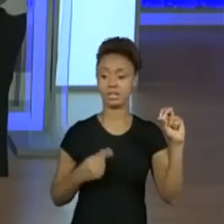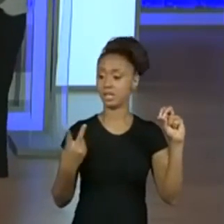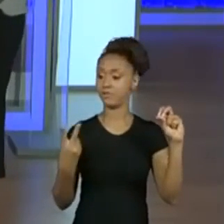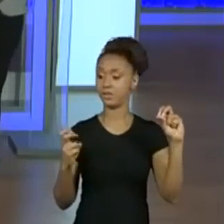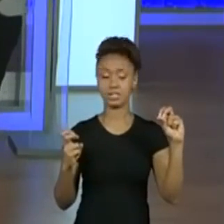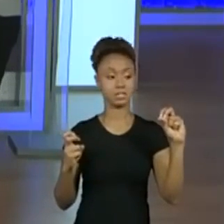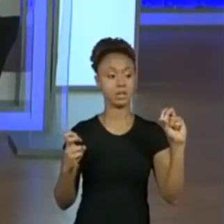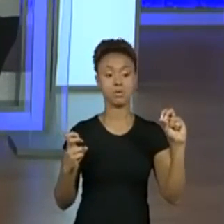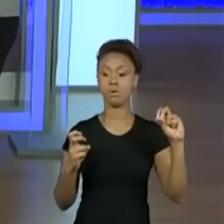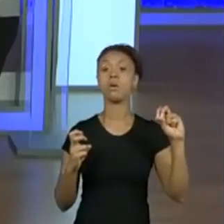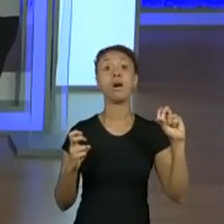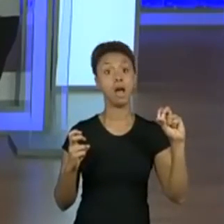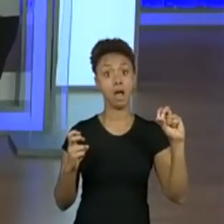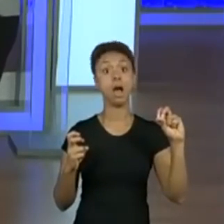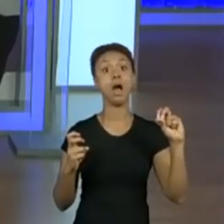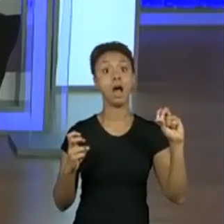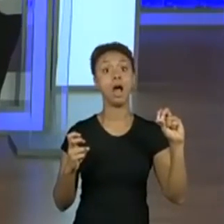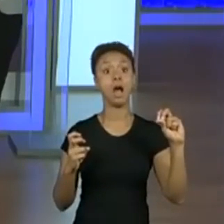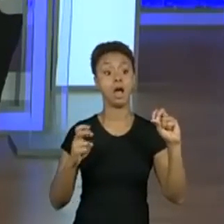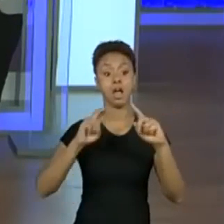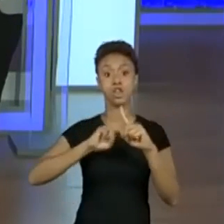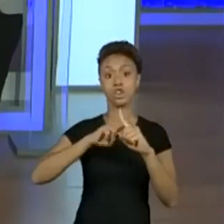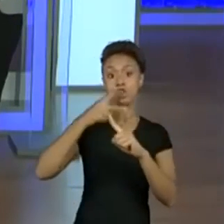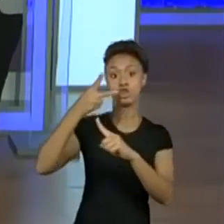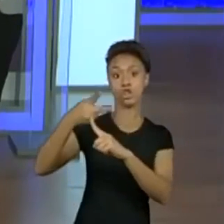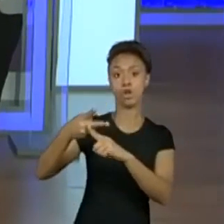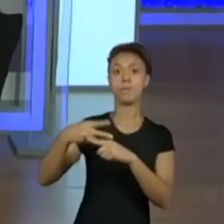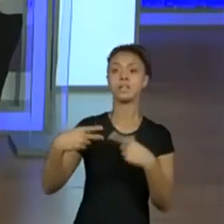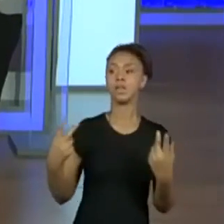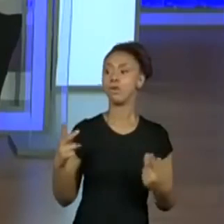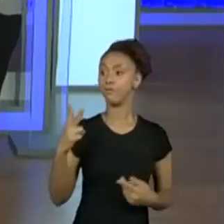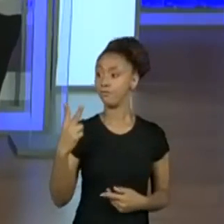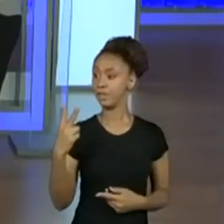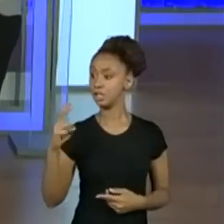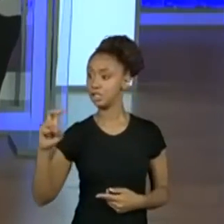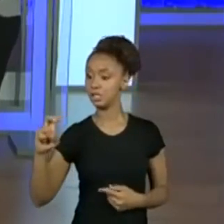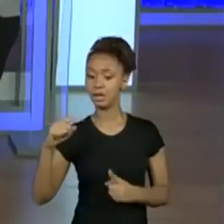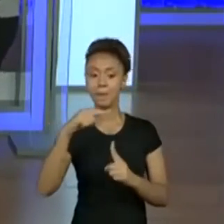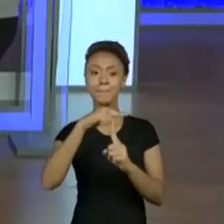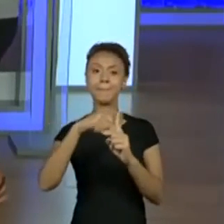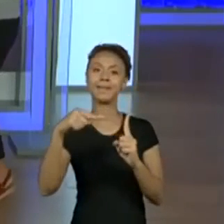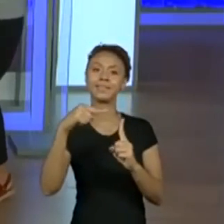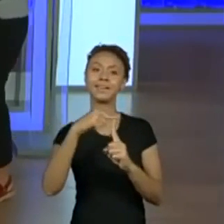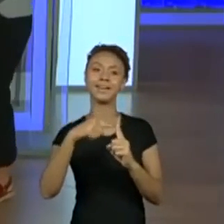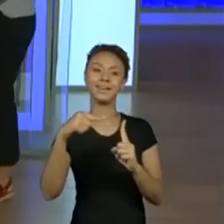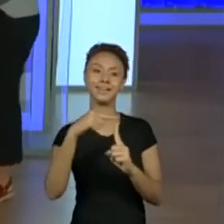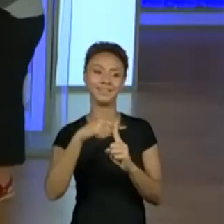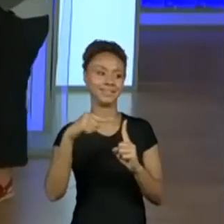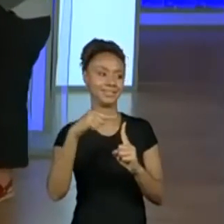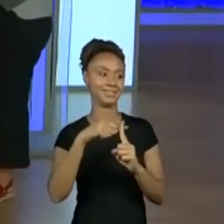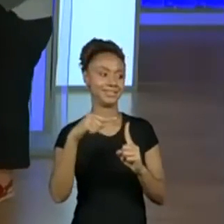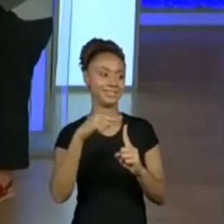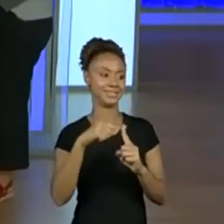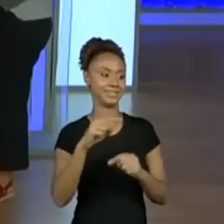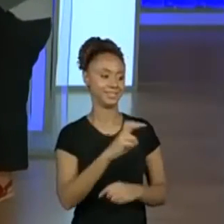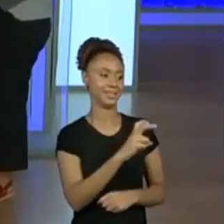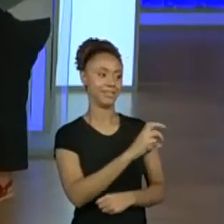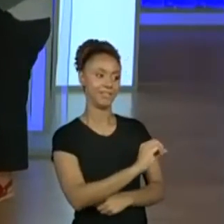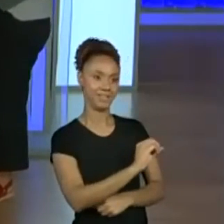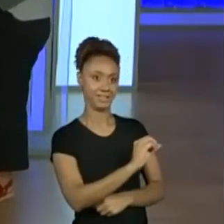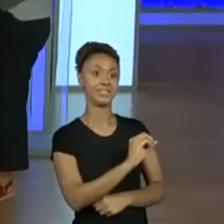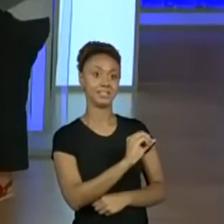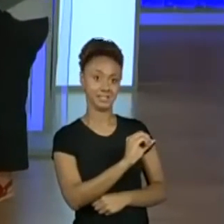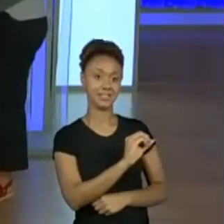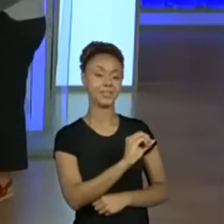isso mesmo. Então, 25 centavos é metade de 50. Para cada uma moedinha que